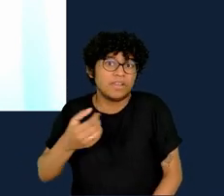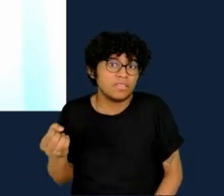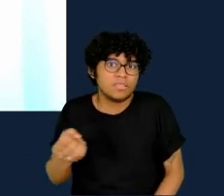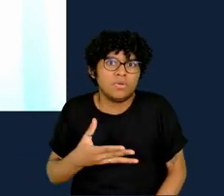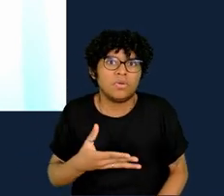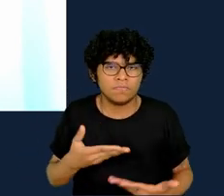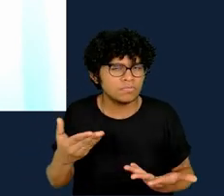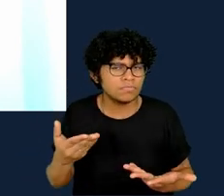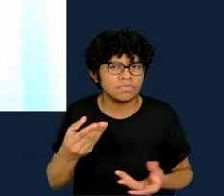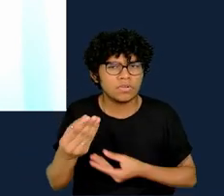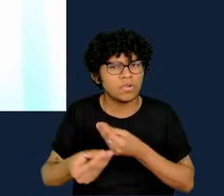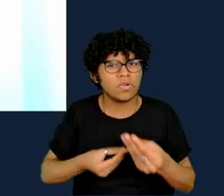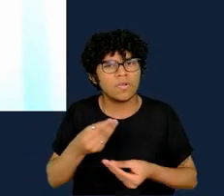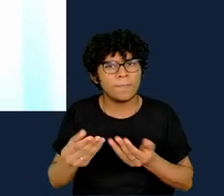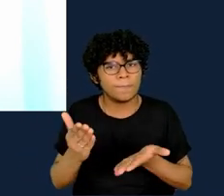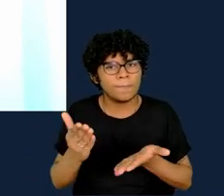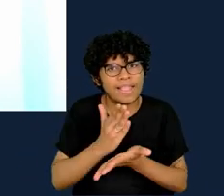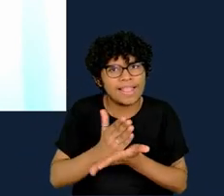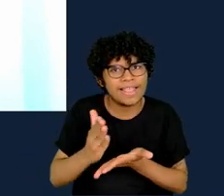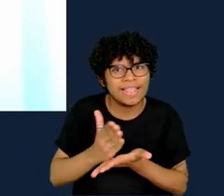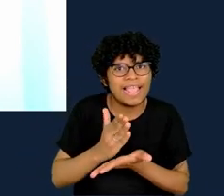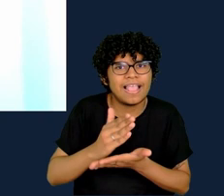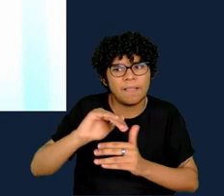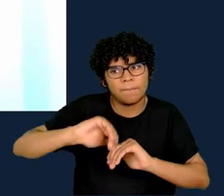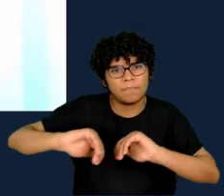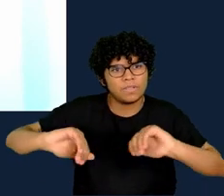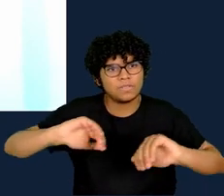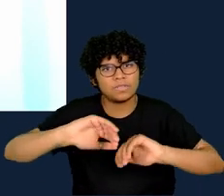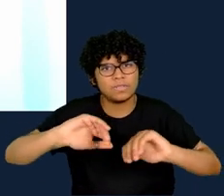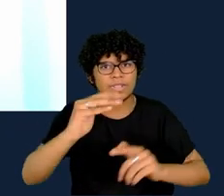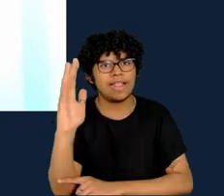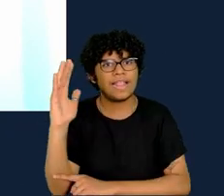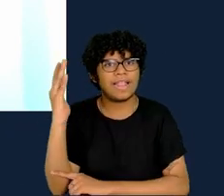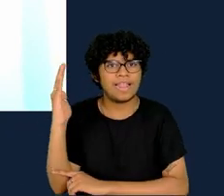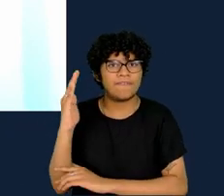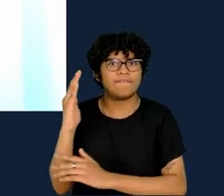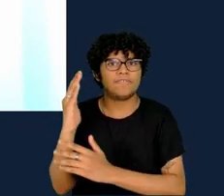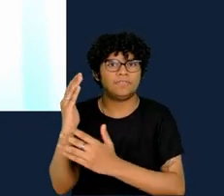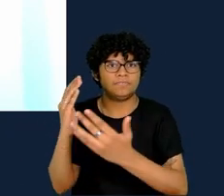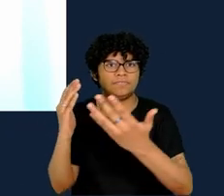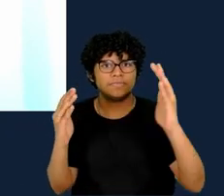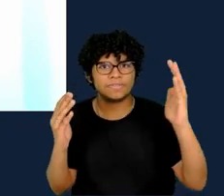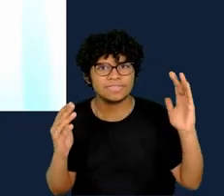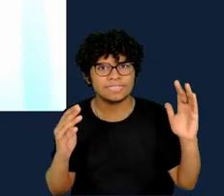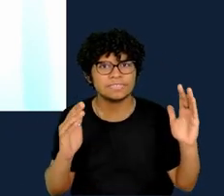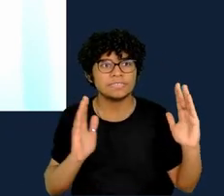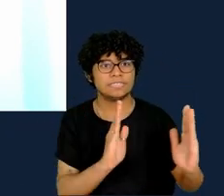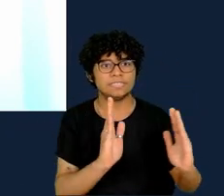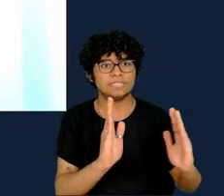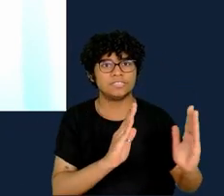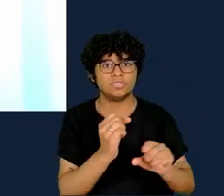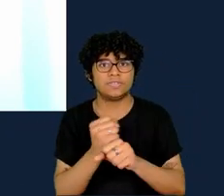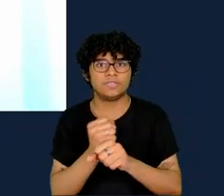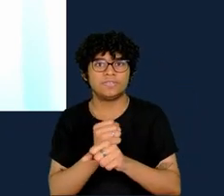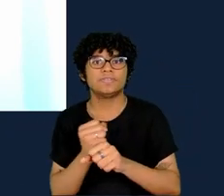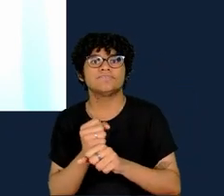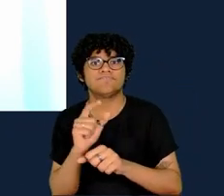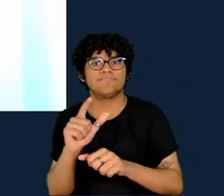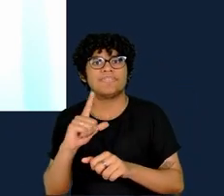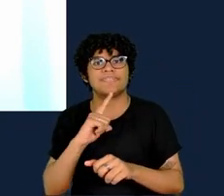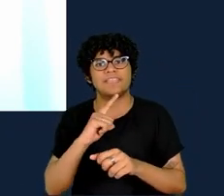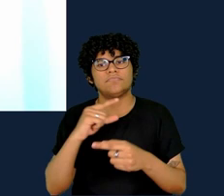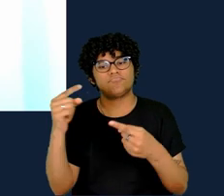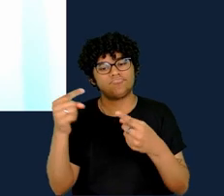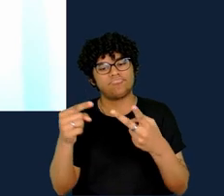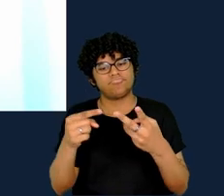fossem delineadas por espécies de árvore ou por estações, sei lá, eu acho que há todo um conjunto de questões éticas